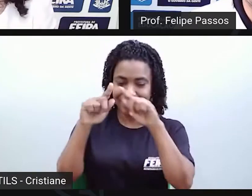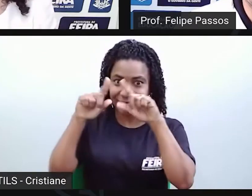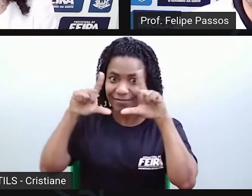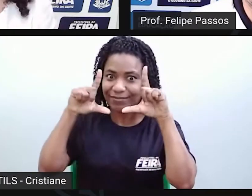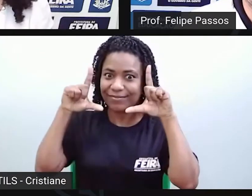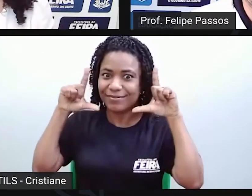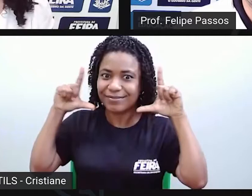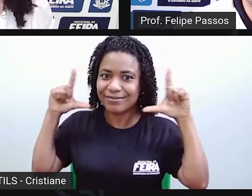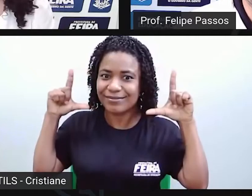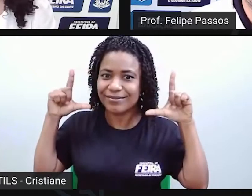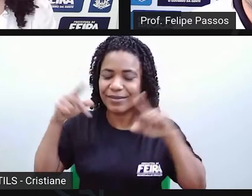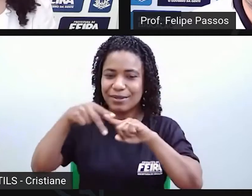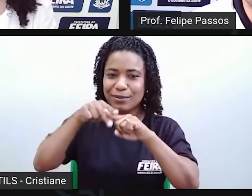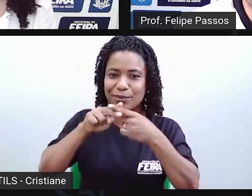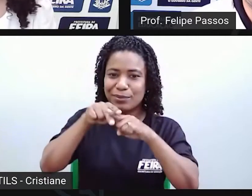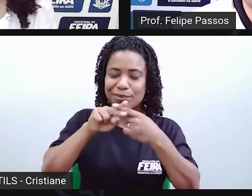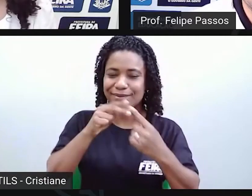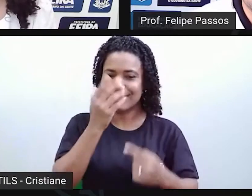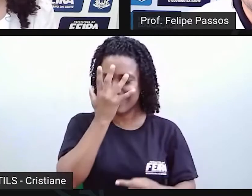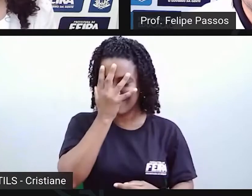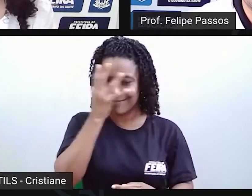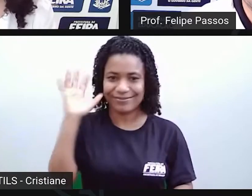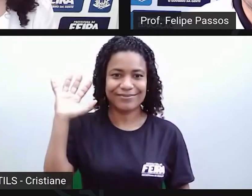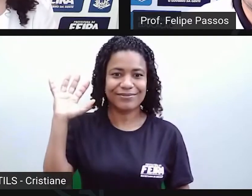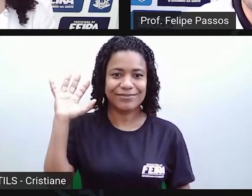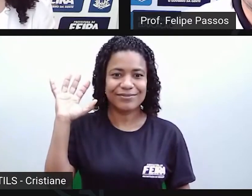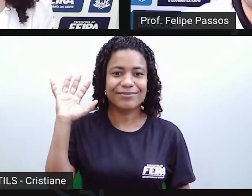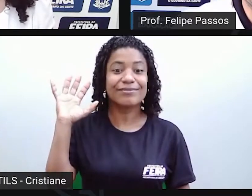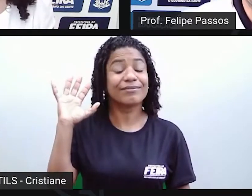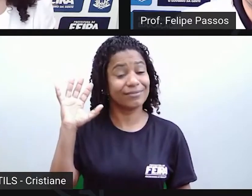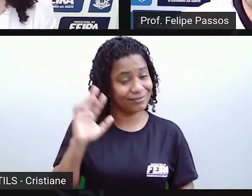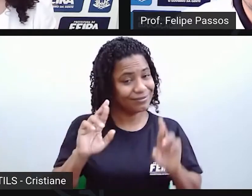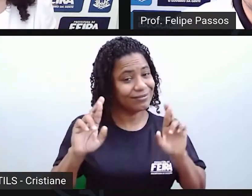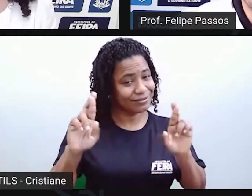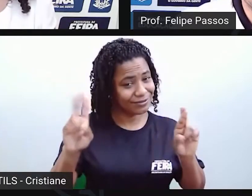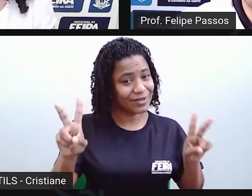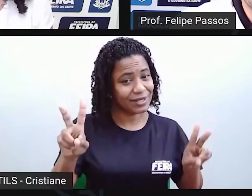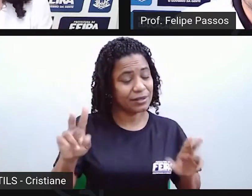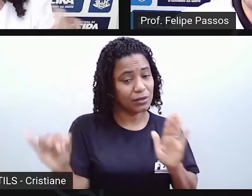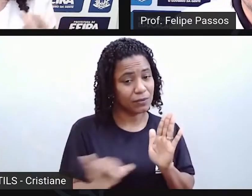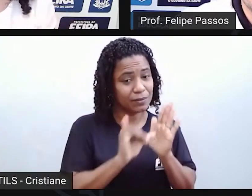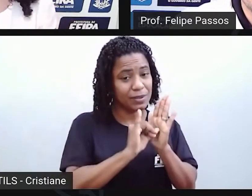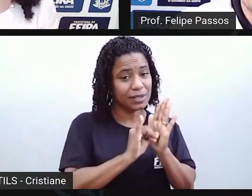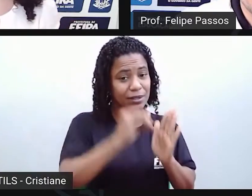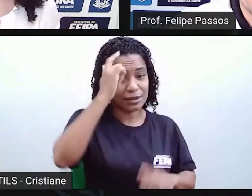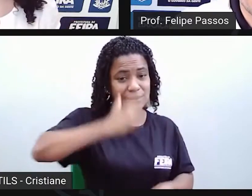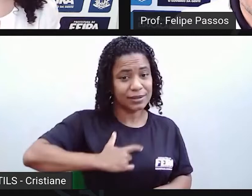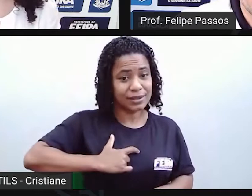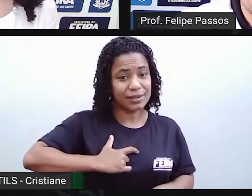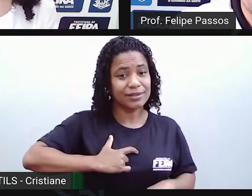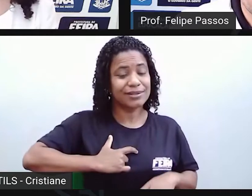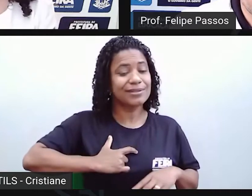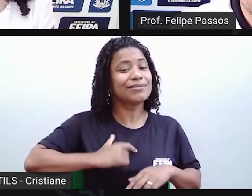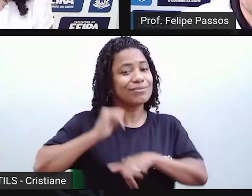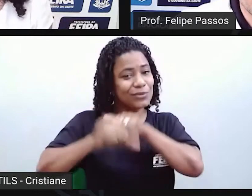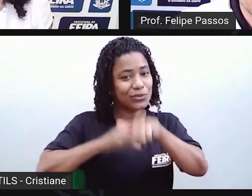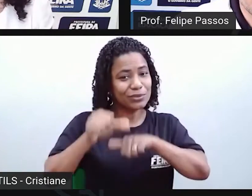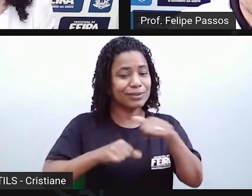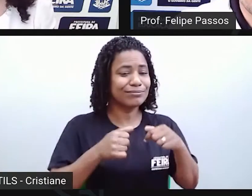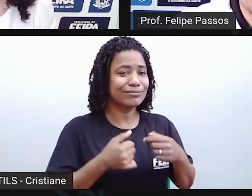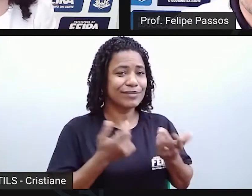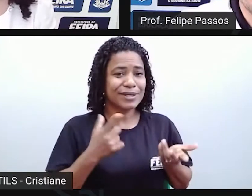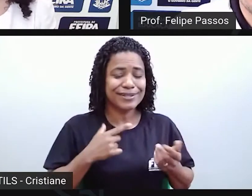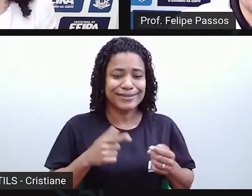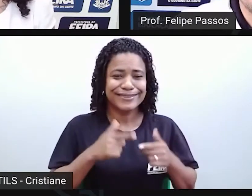tirando essa identidade única de cada uma das pessoas. Então, ele tira uma marca de expressão que eu tenho porque eu dou